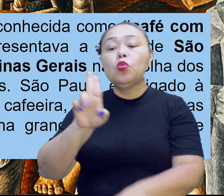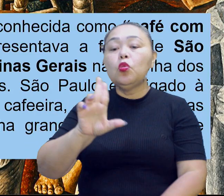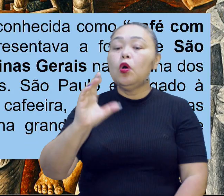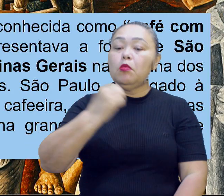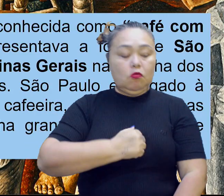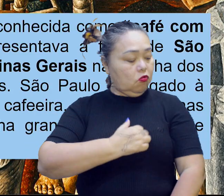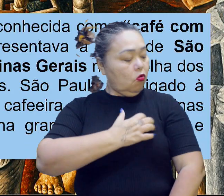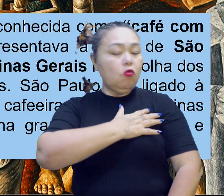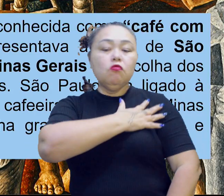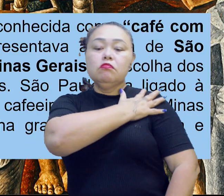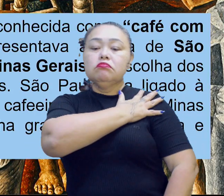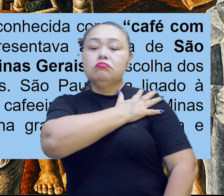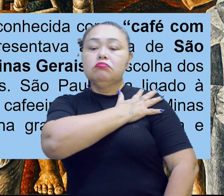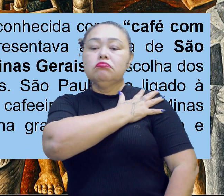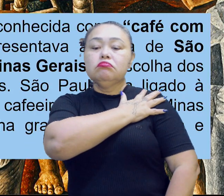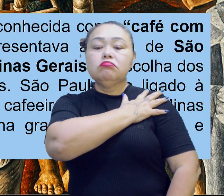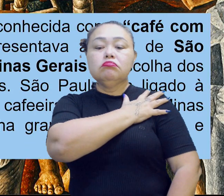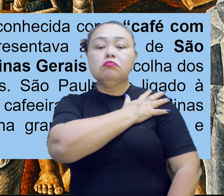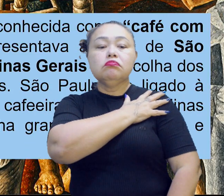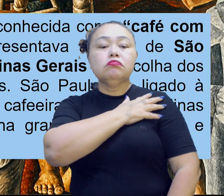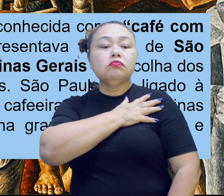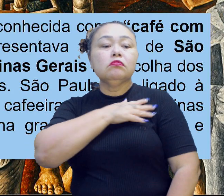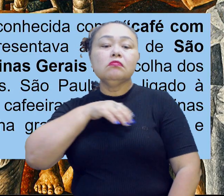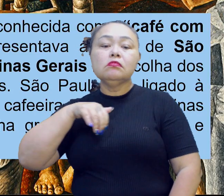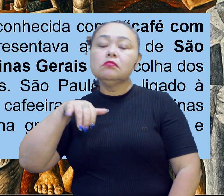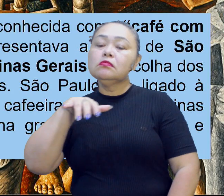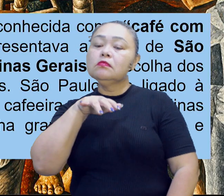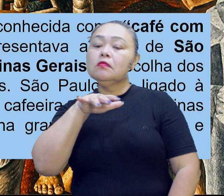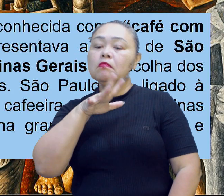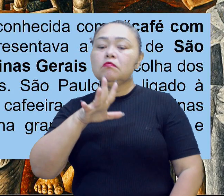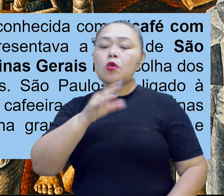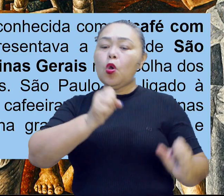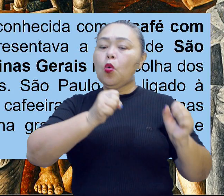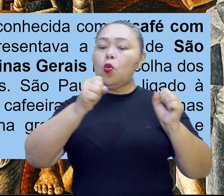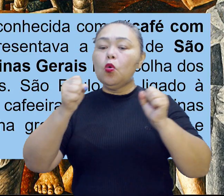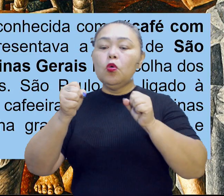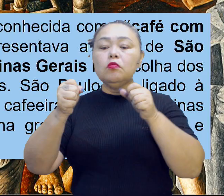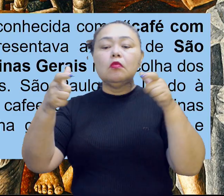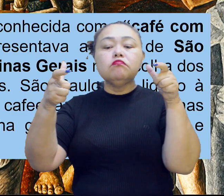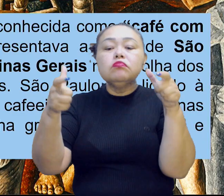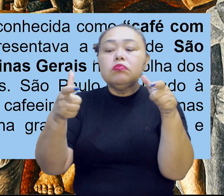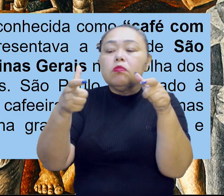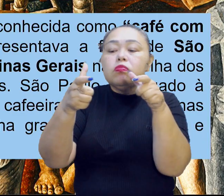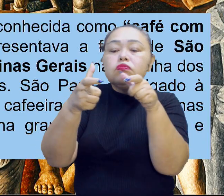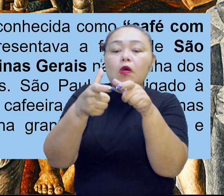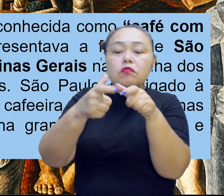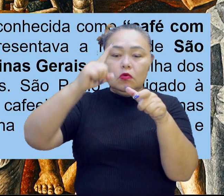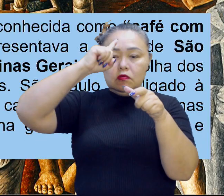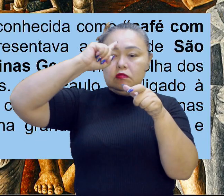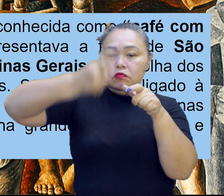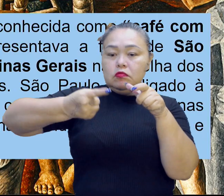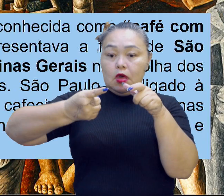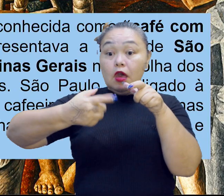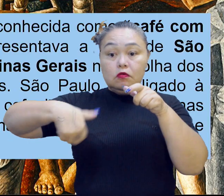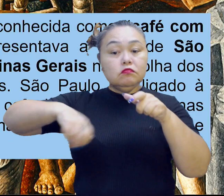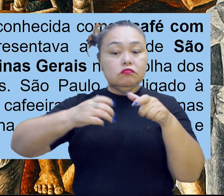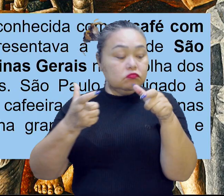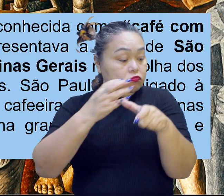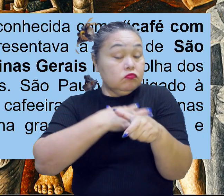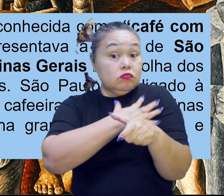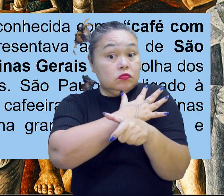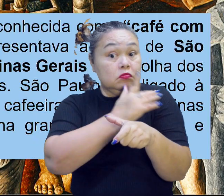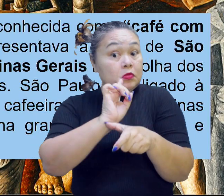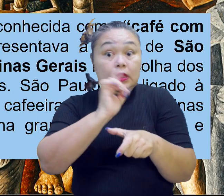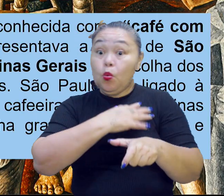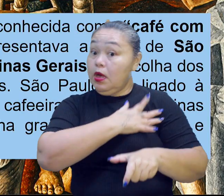coronéis, ou, digamos, um poder oligárquico, onde esses coronéis, que não